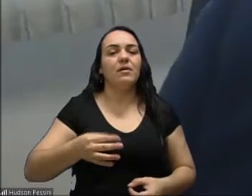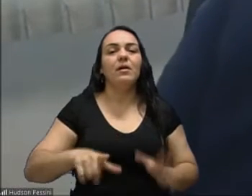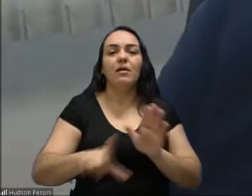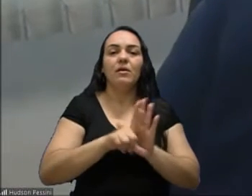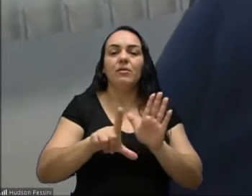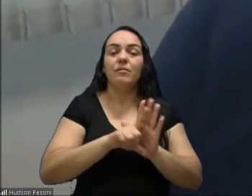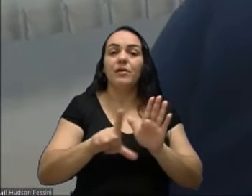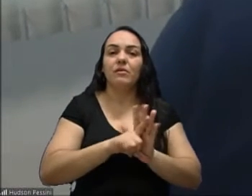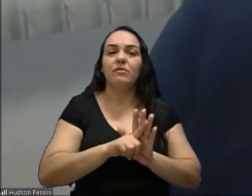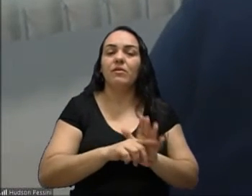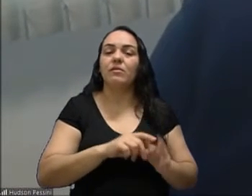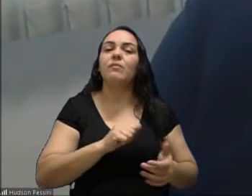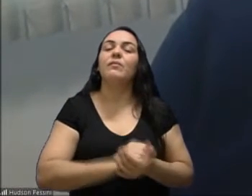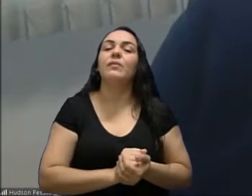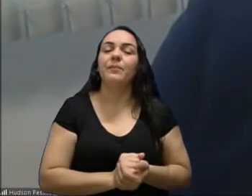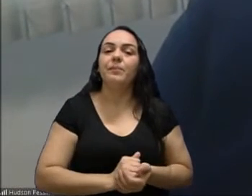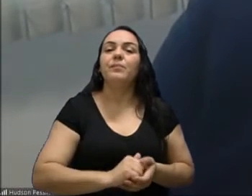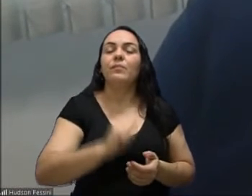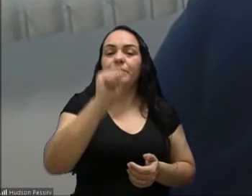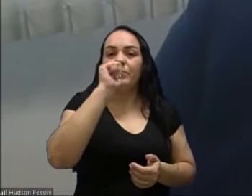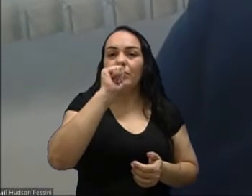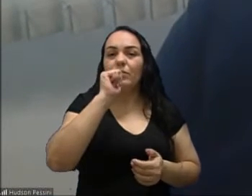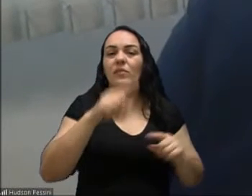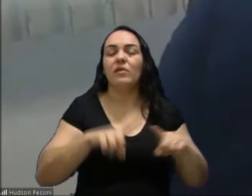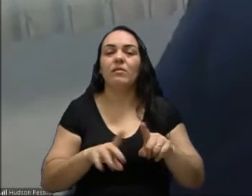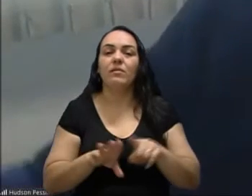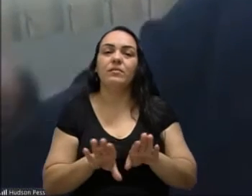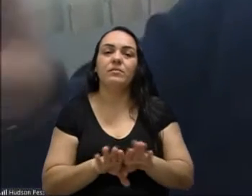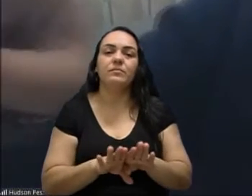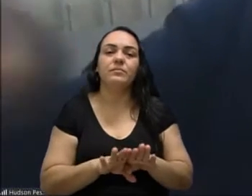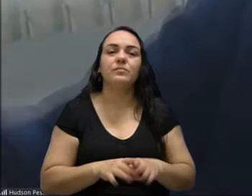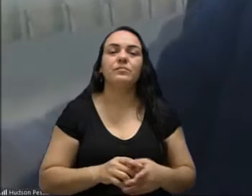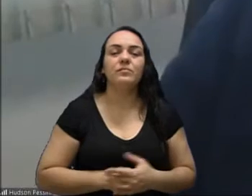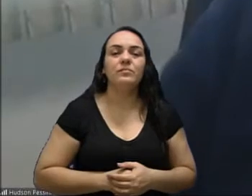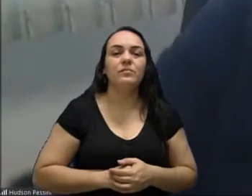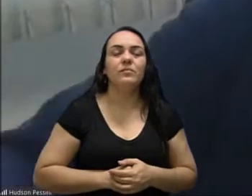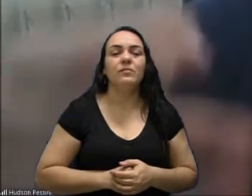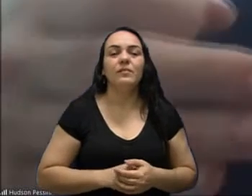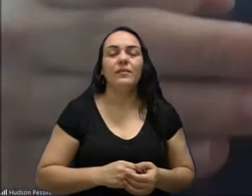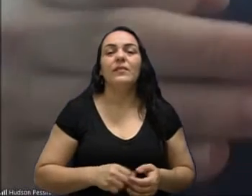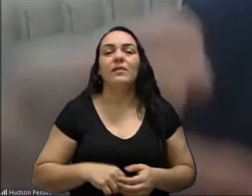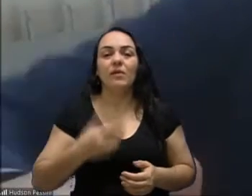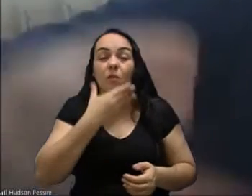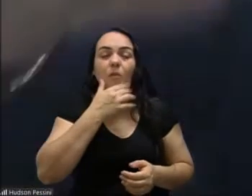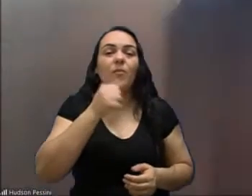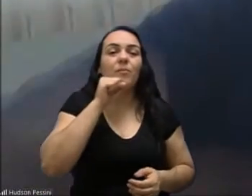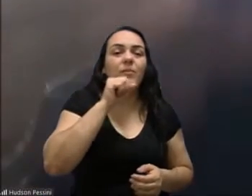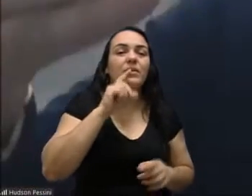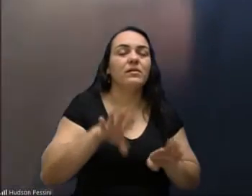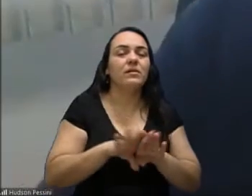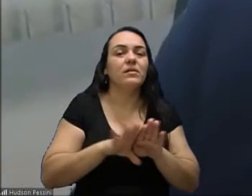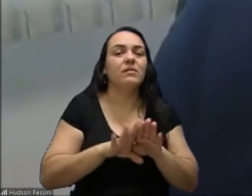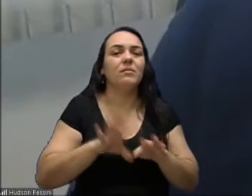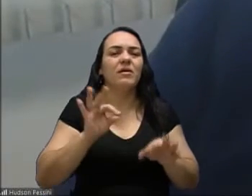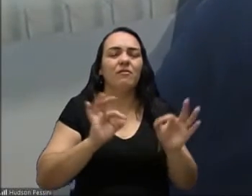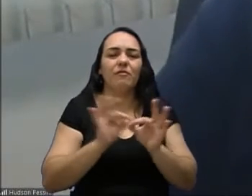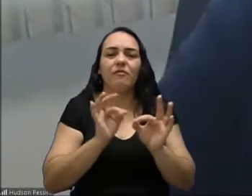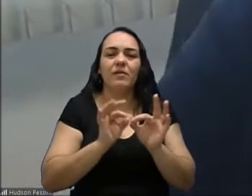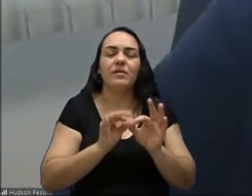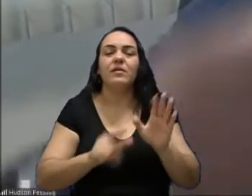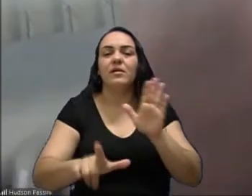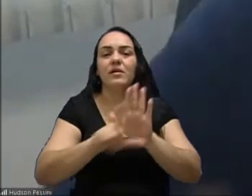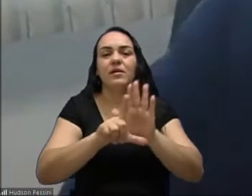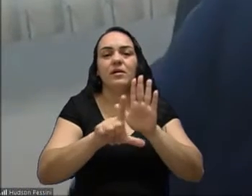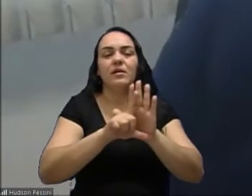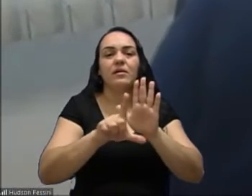lei eu acho que é do Tonão Silvano Pai se não me fala me falha a memória o Tonão Silvano Pai fez uma lei sensacional que era